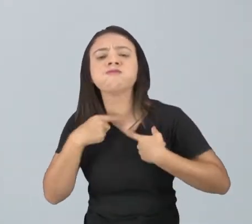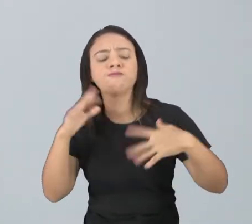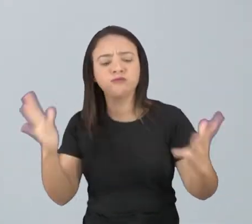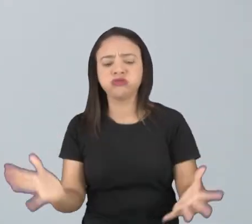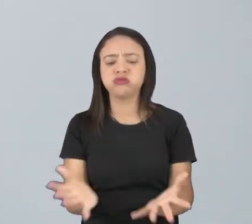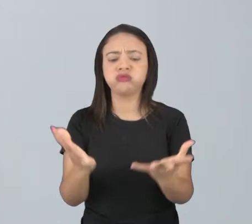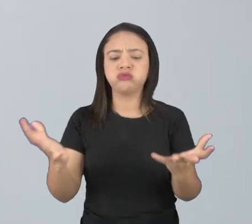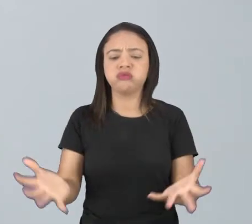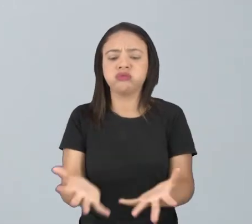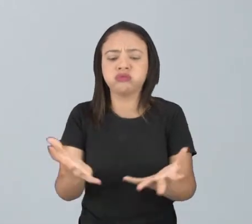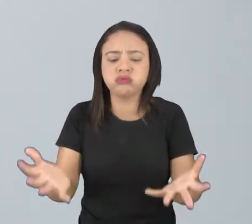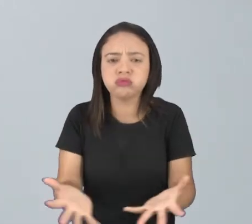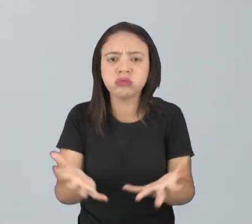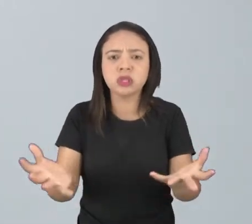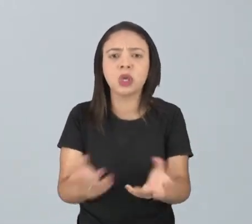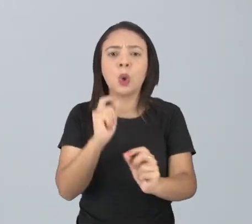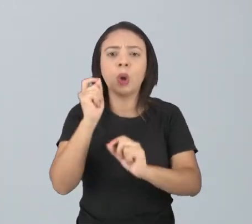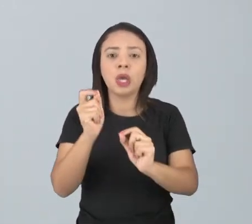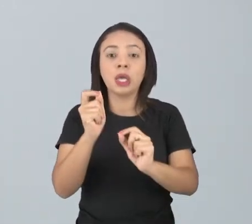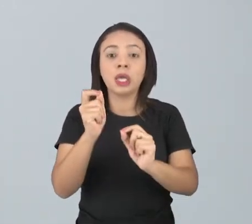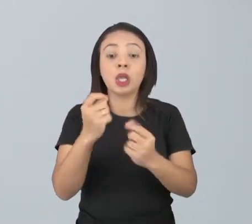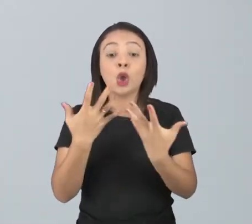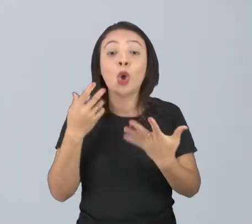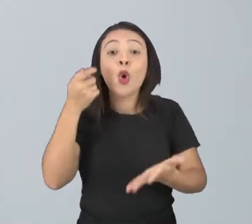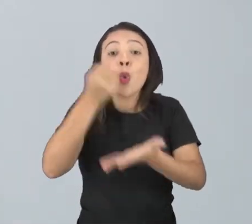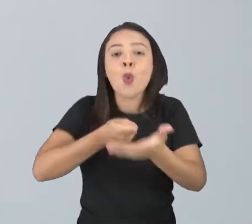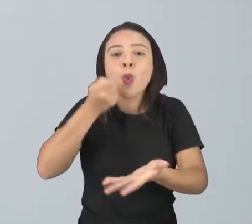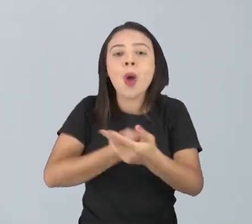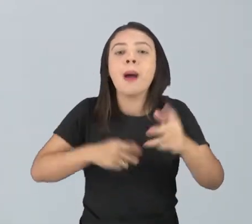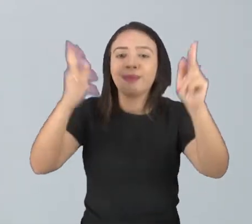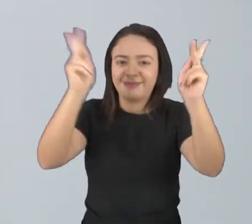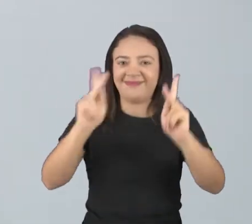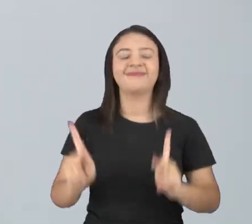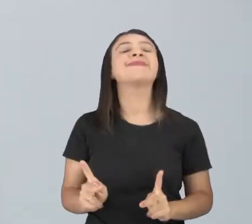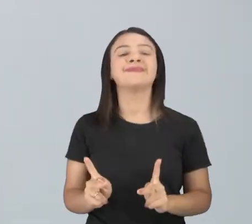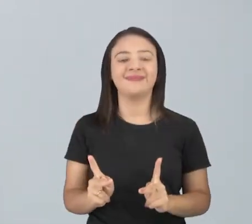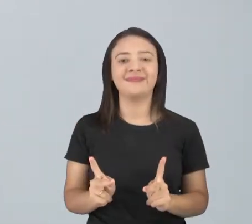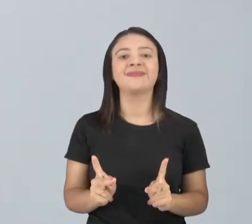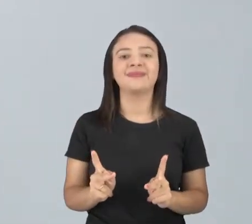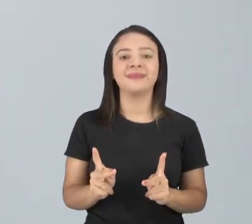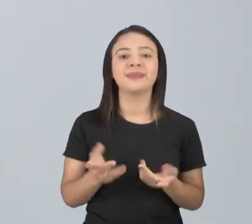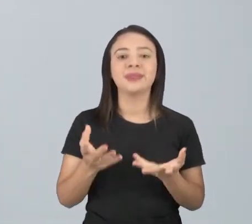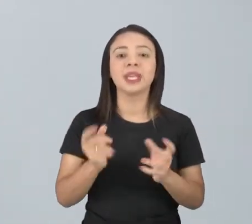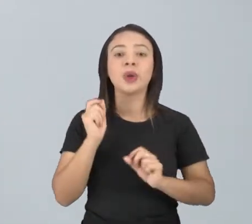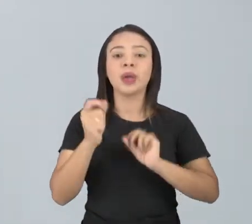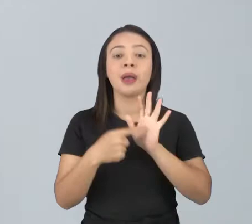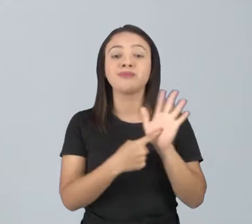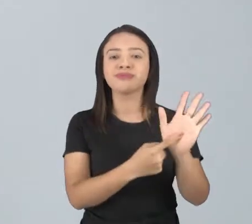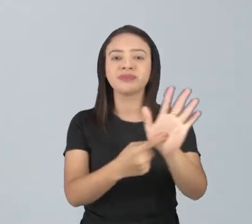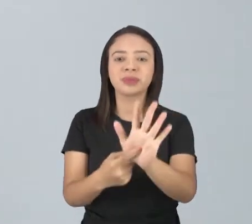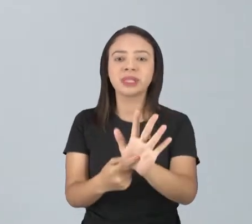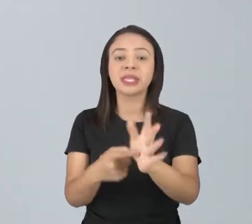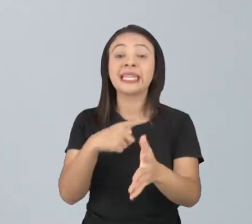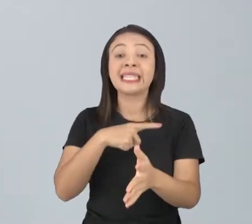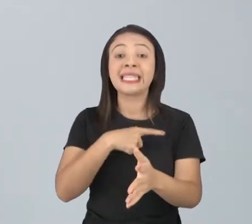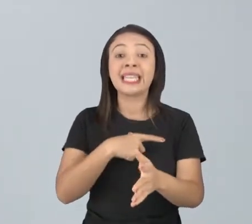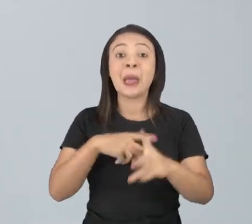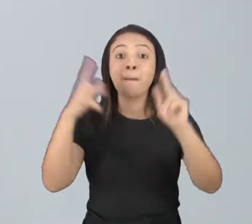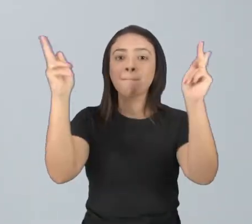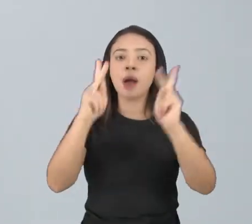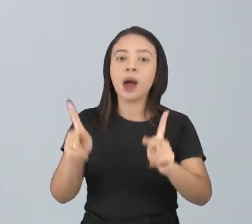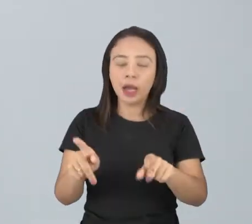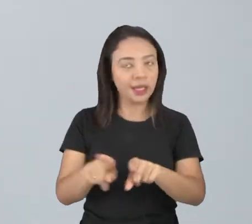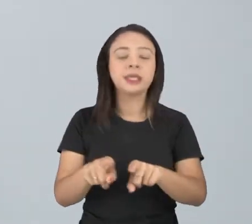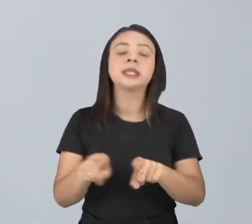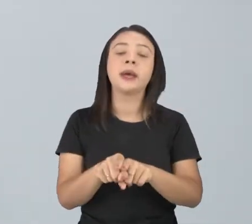investir em atos de paz, certo? Um movimento que vem para tentar instaurar a paz, trabalhar